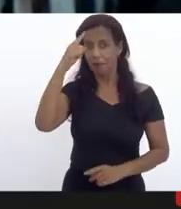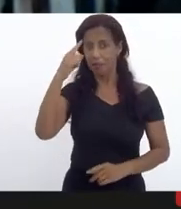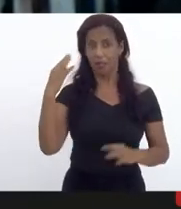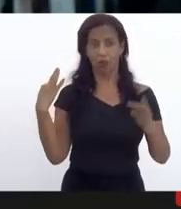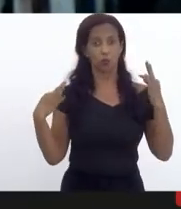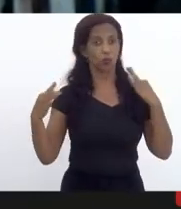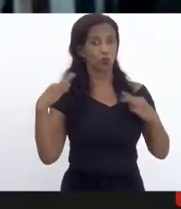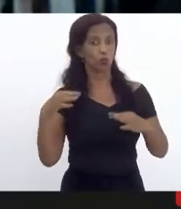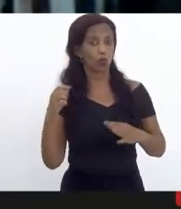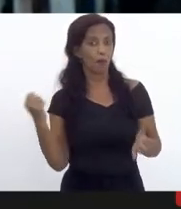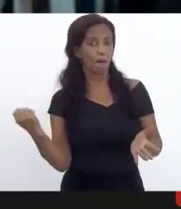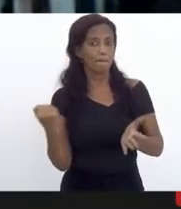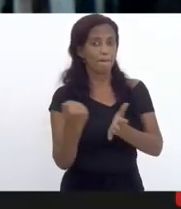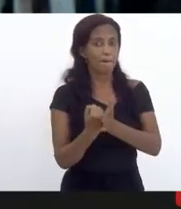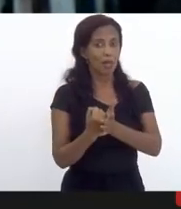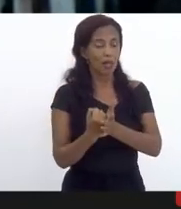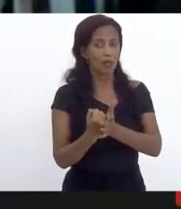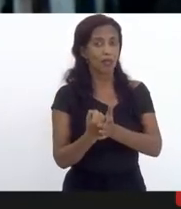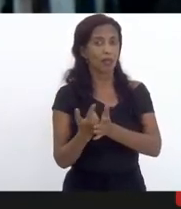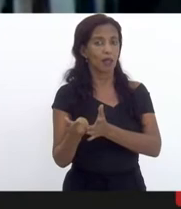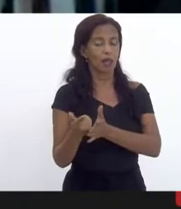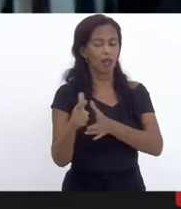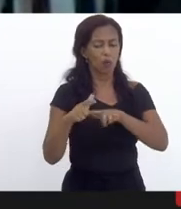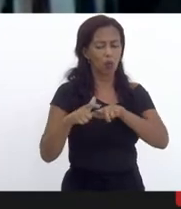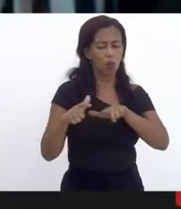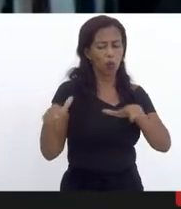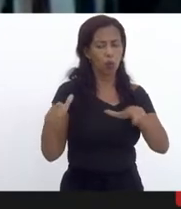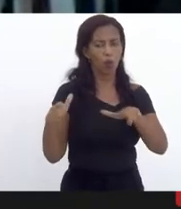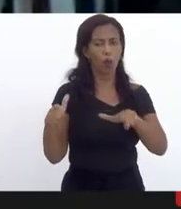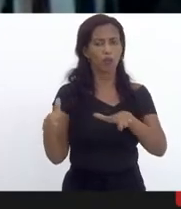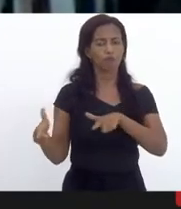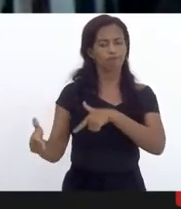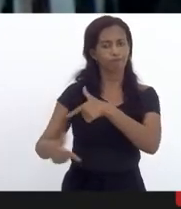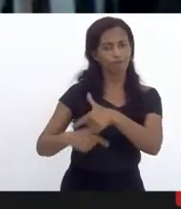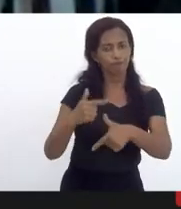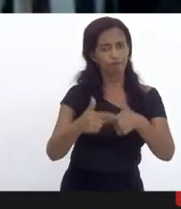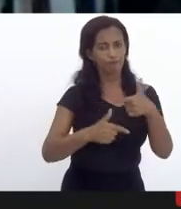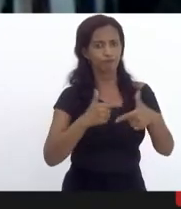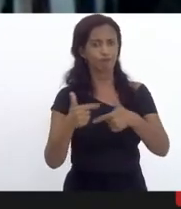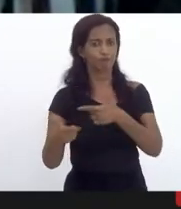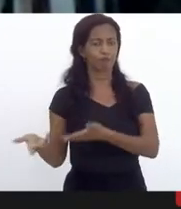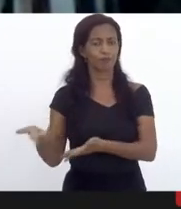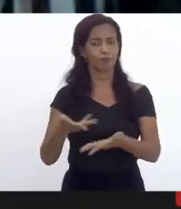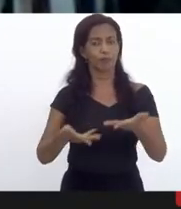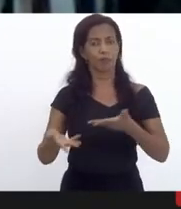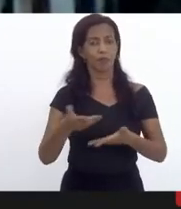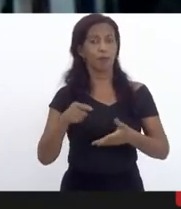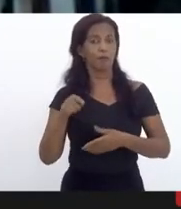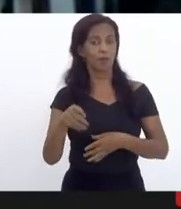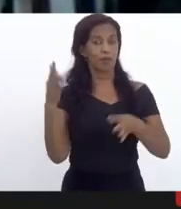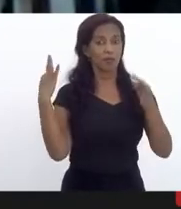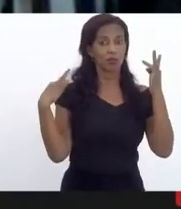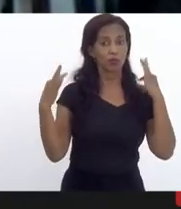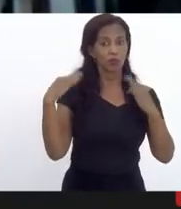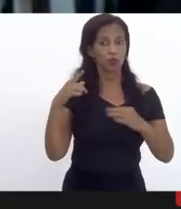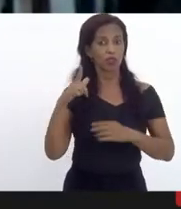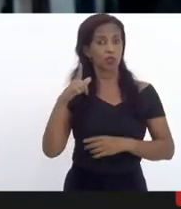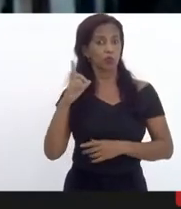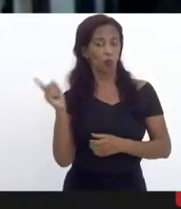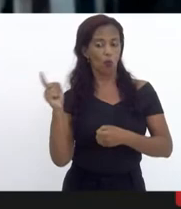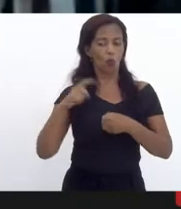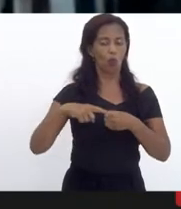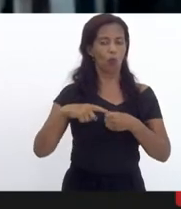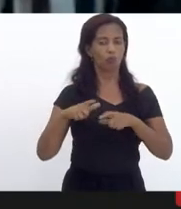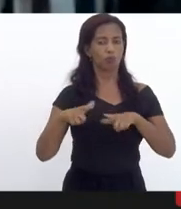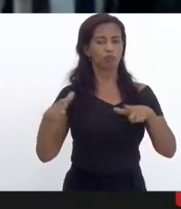turismo é uma ampla rede, né, de prestação de serviços, e para que esse turismo seja abastecido,